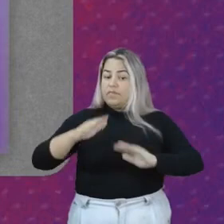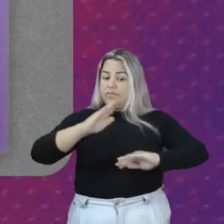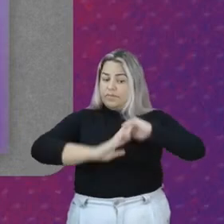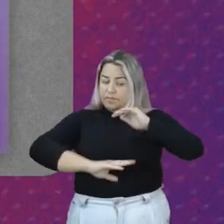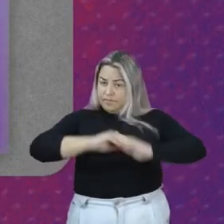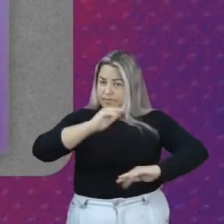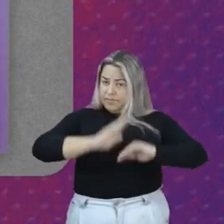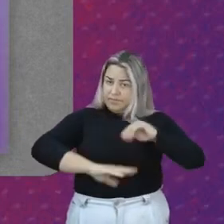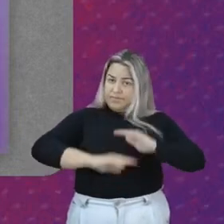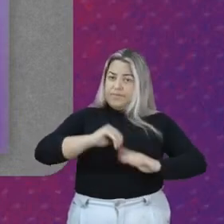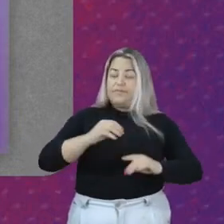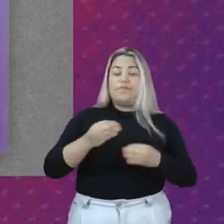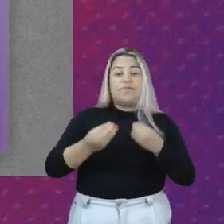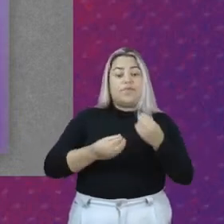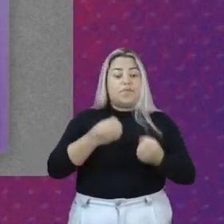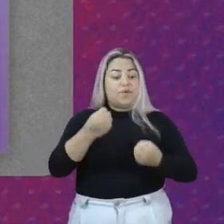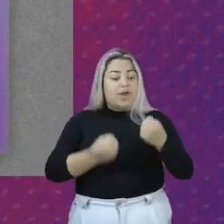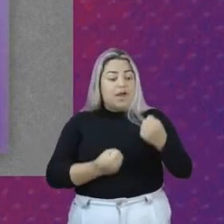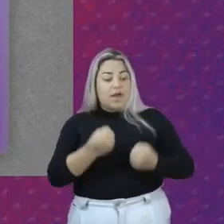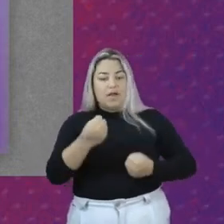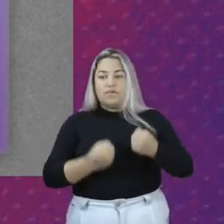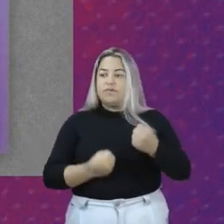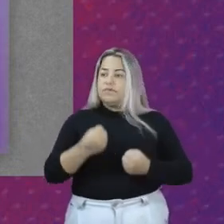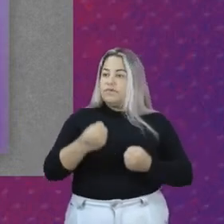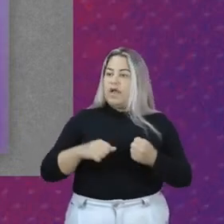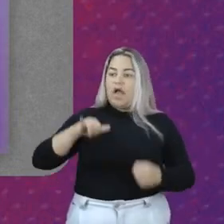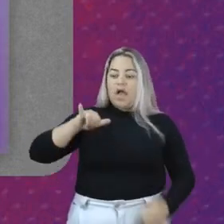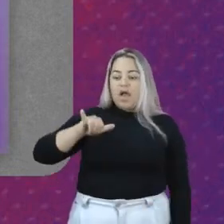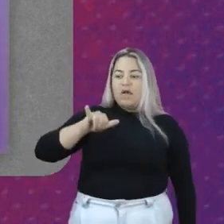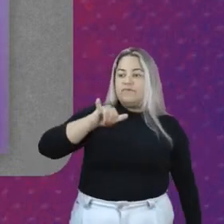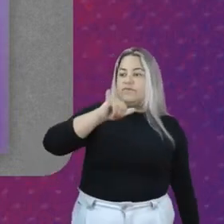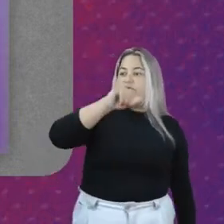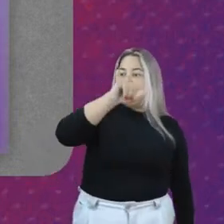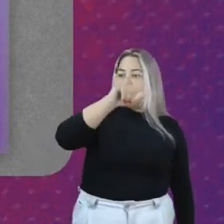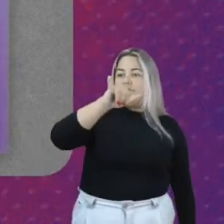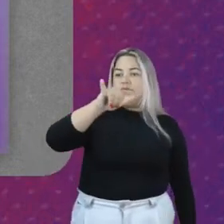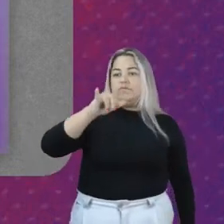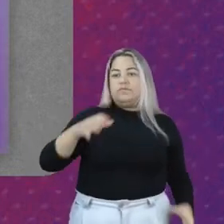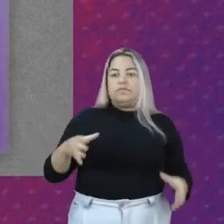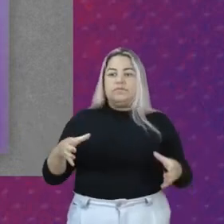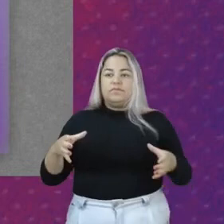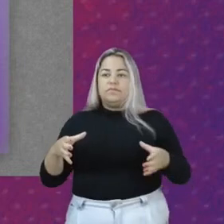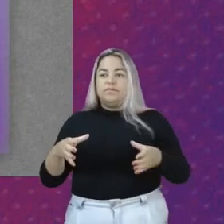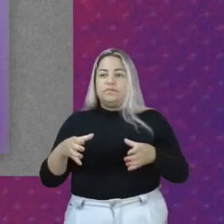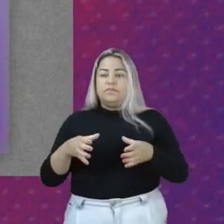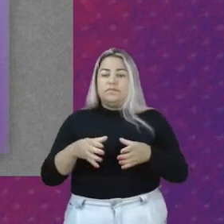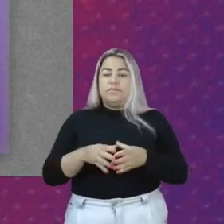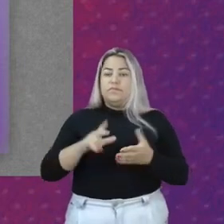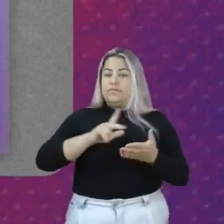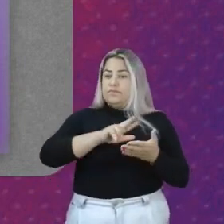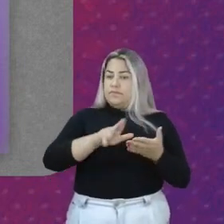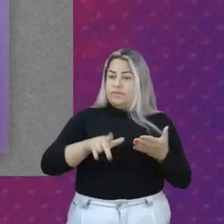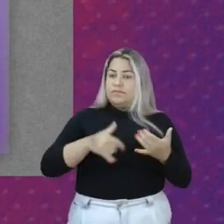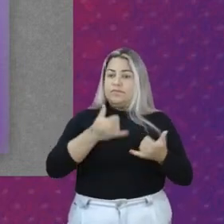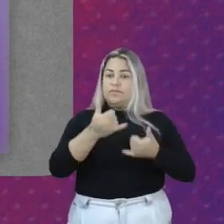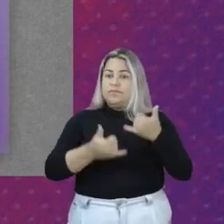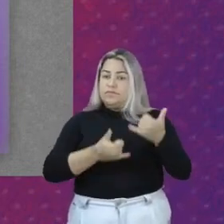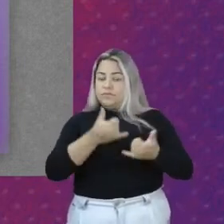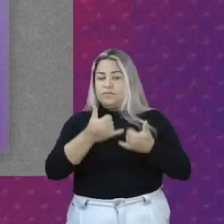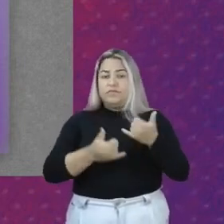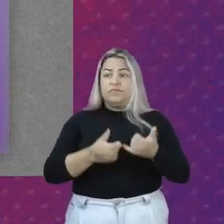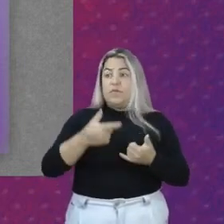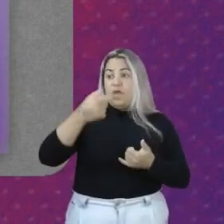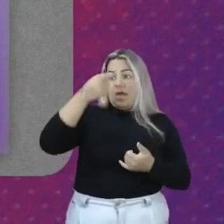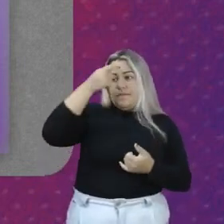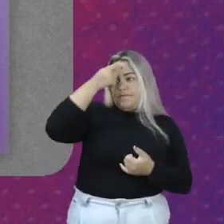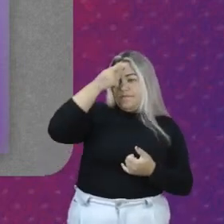e ao externo, como carros, aviões, kits de medicina, brinquedos que estimulam a lógica. Então,